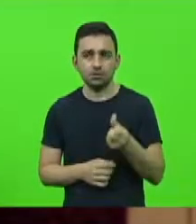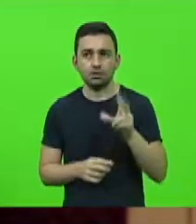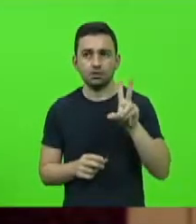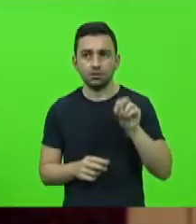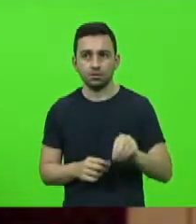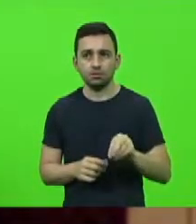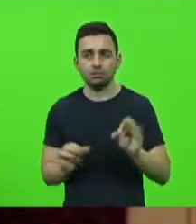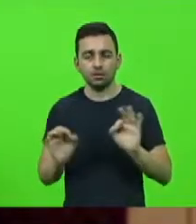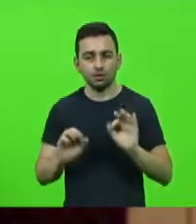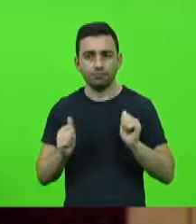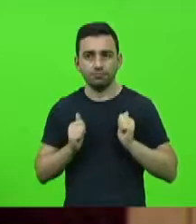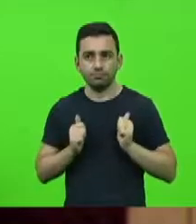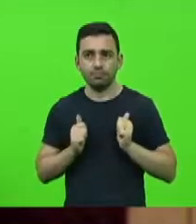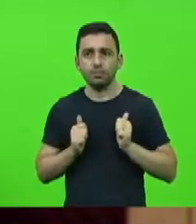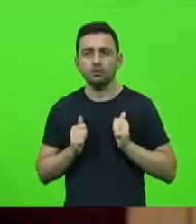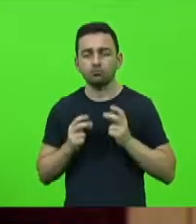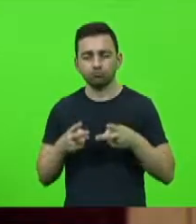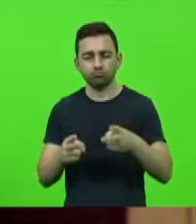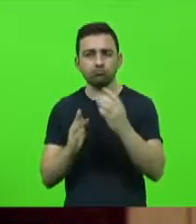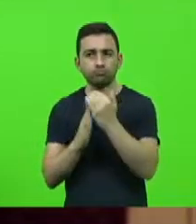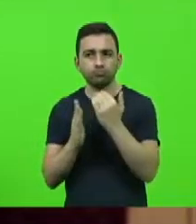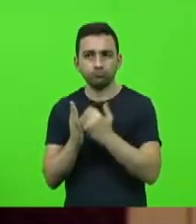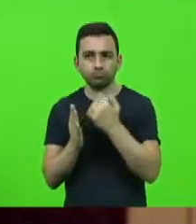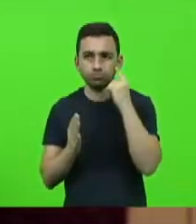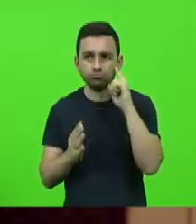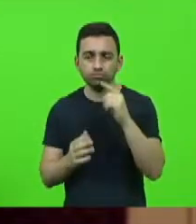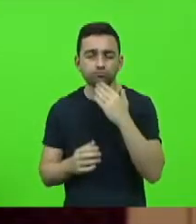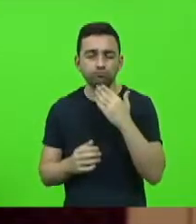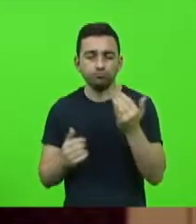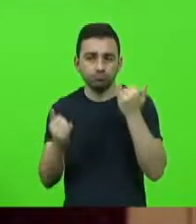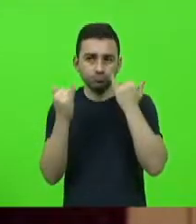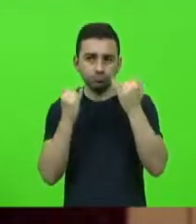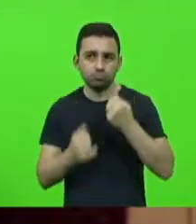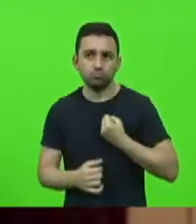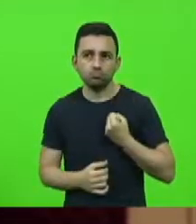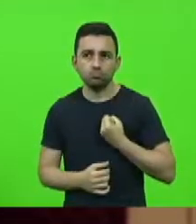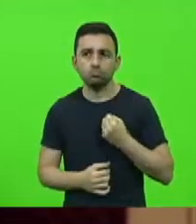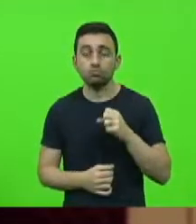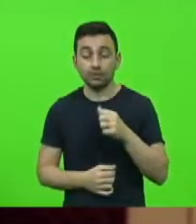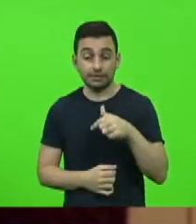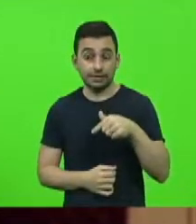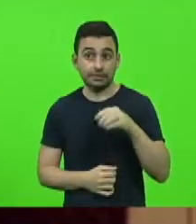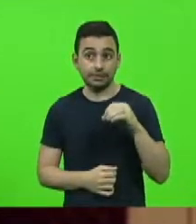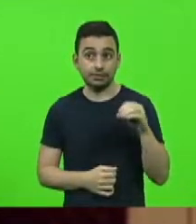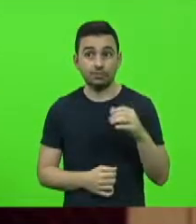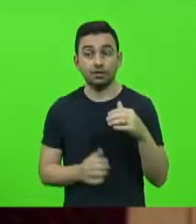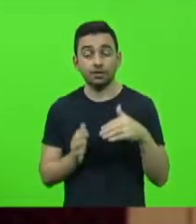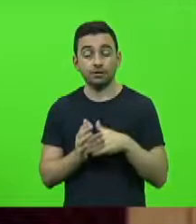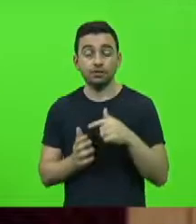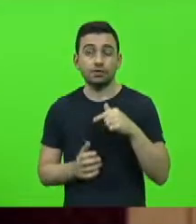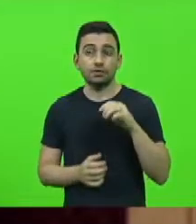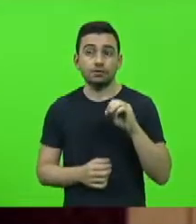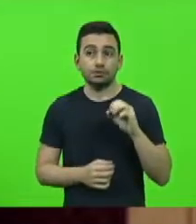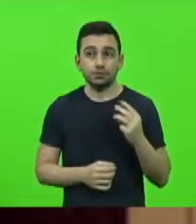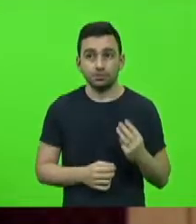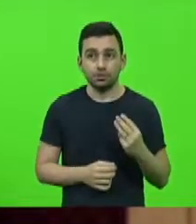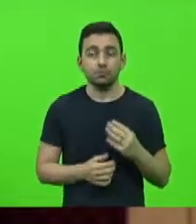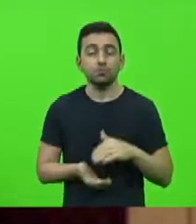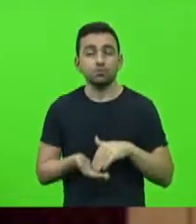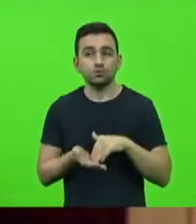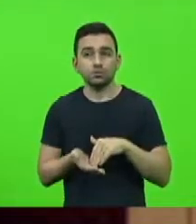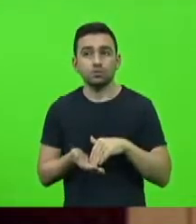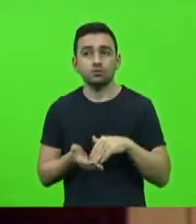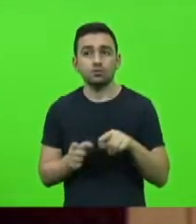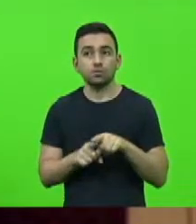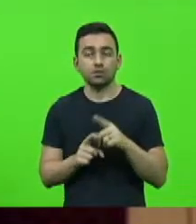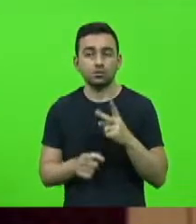continuidade à ordem do dia, foram aprovados os pedidos de informação números 700 a 703/2021 e a moção número